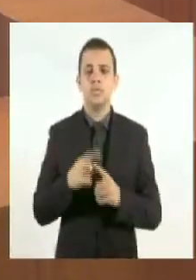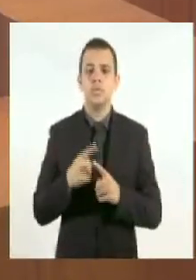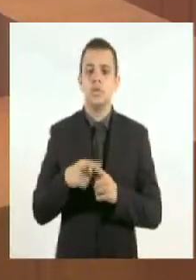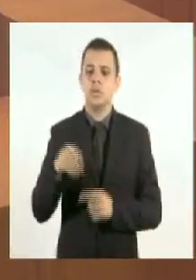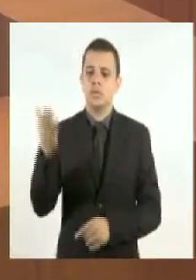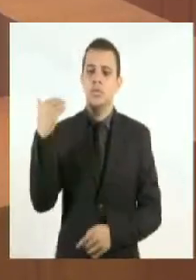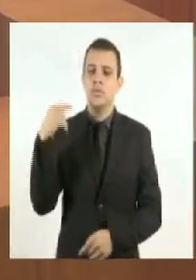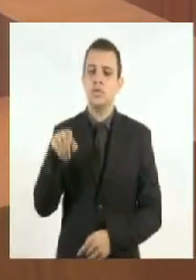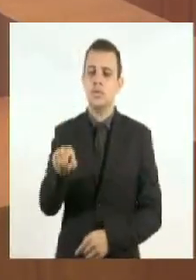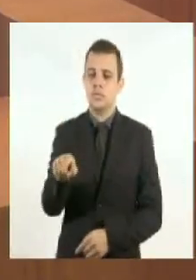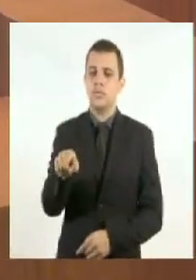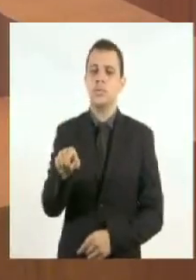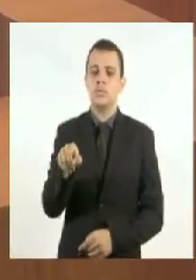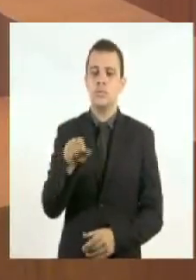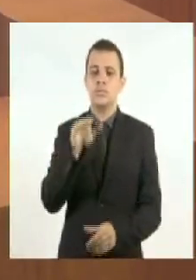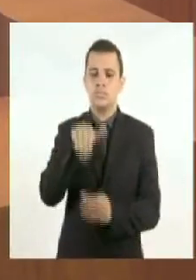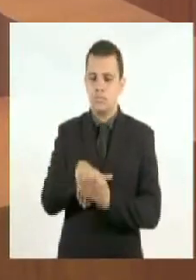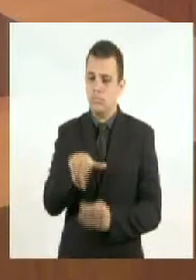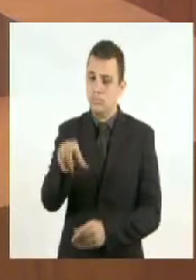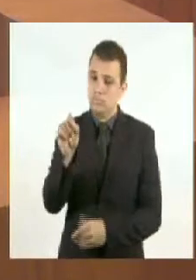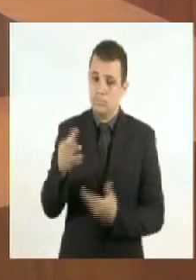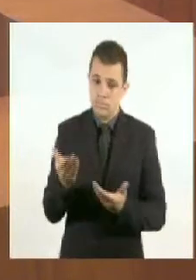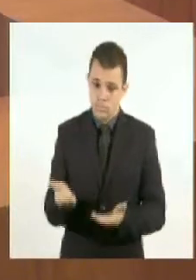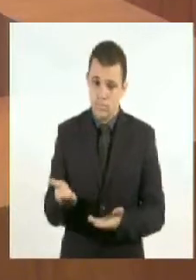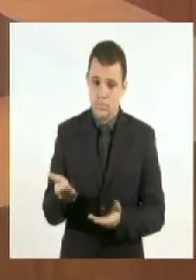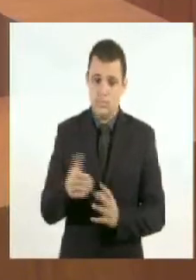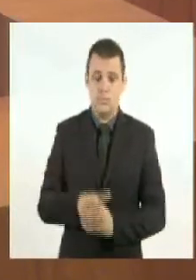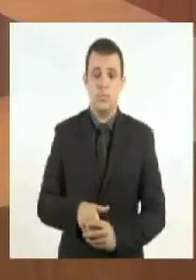vamos misturar as coisas. Peço que Vossa Excelência